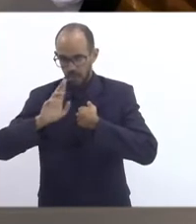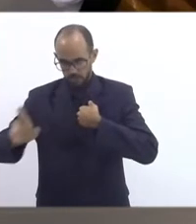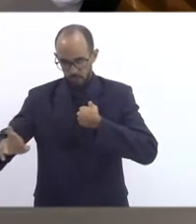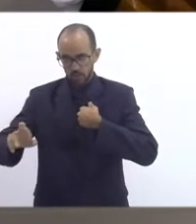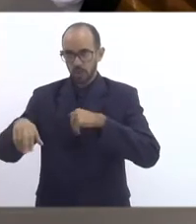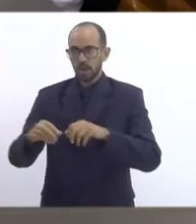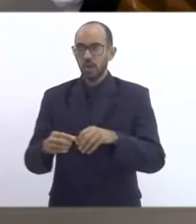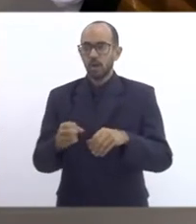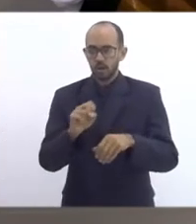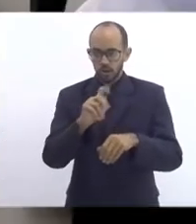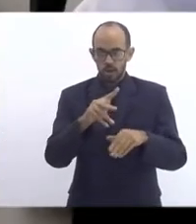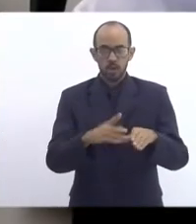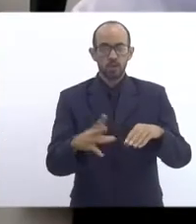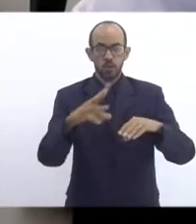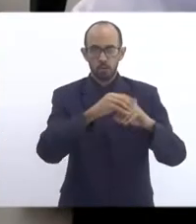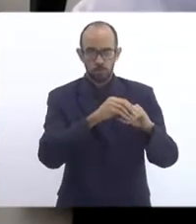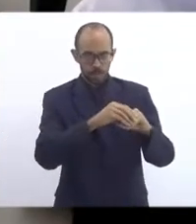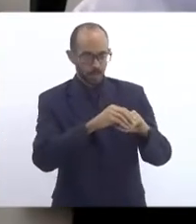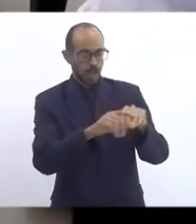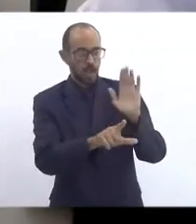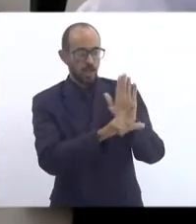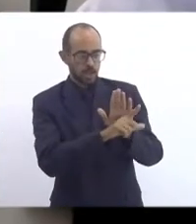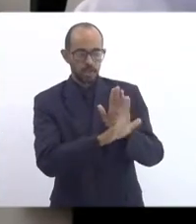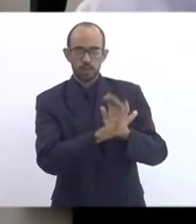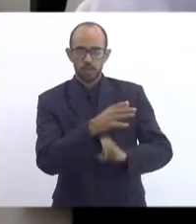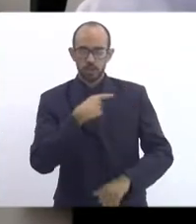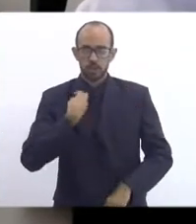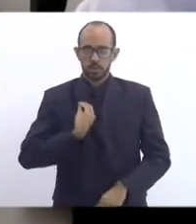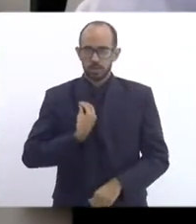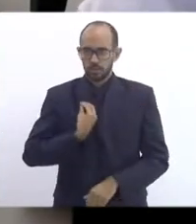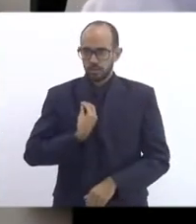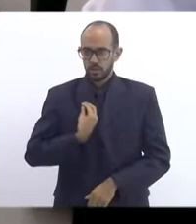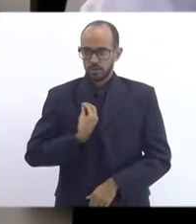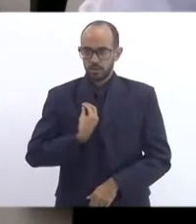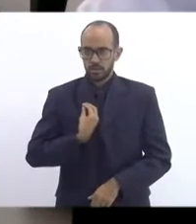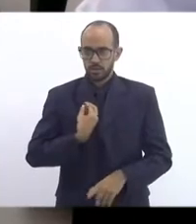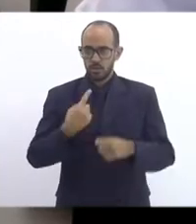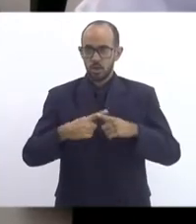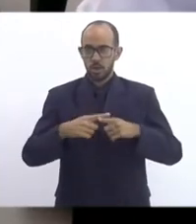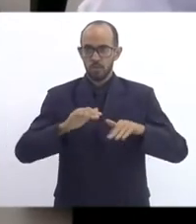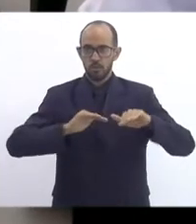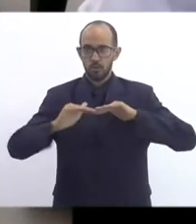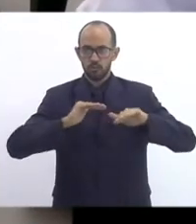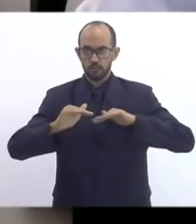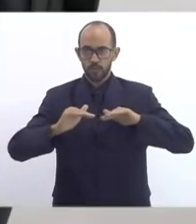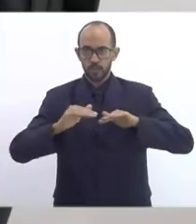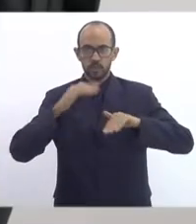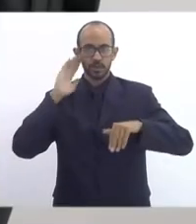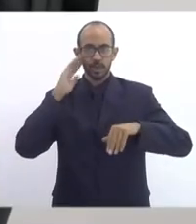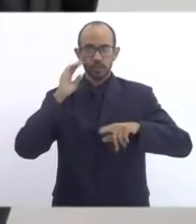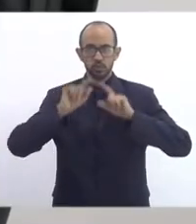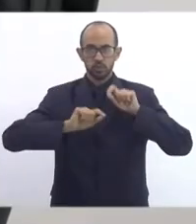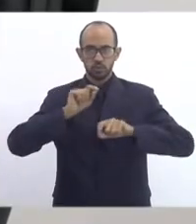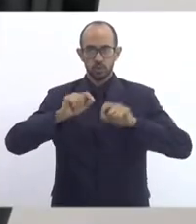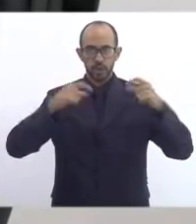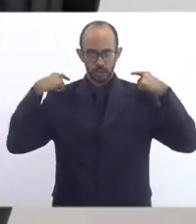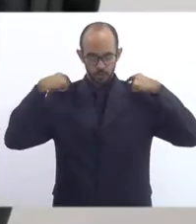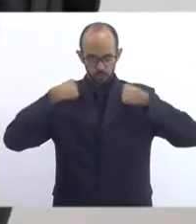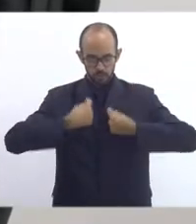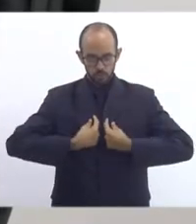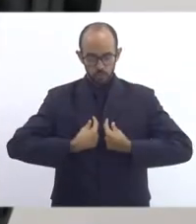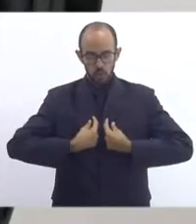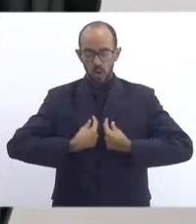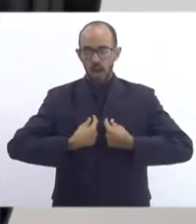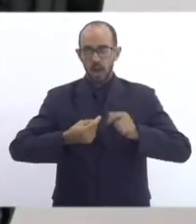lei já existente, o colar. Até porque o movimento entende... que o crachá expõe. E o colar é o melhor. O que é. E o